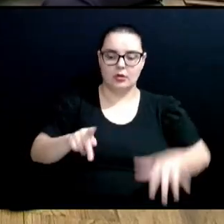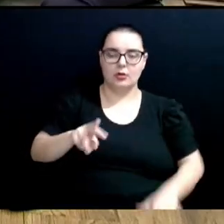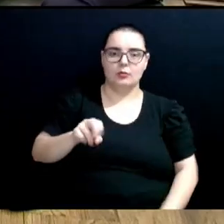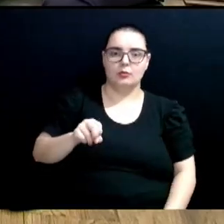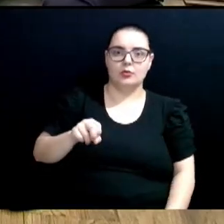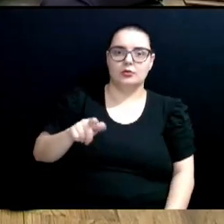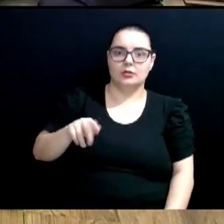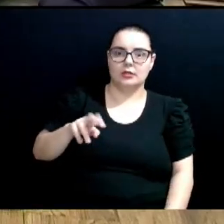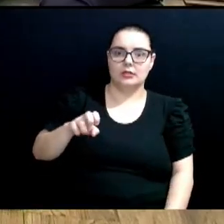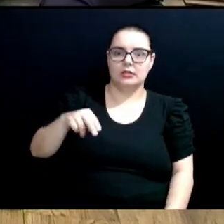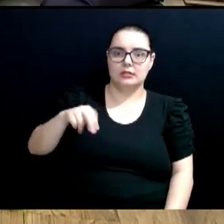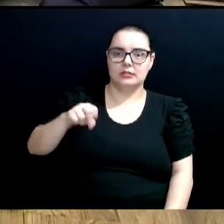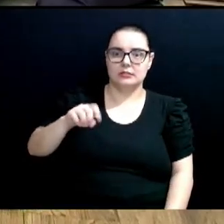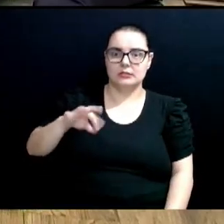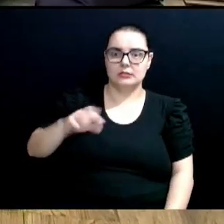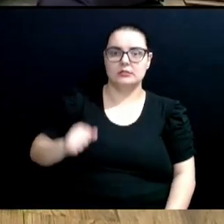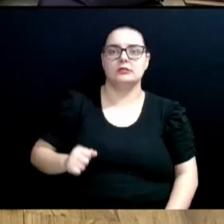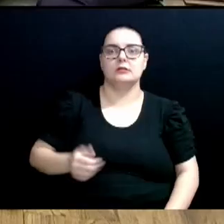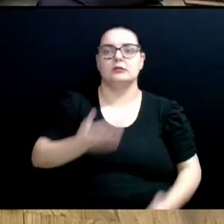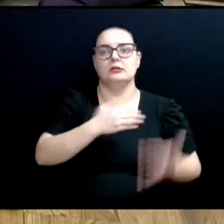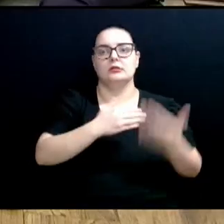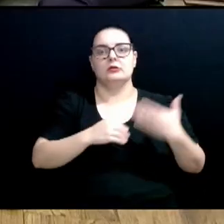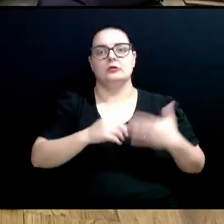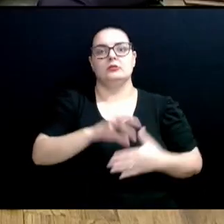antigo PMDB já, né?